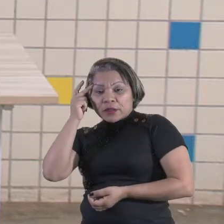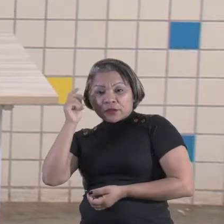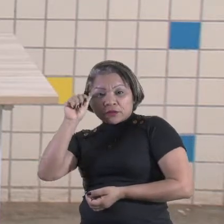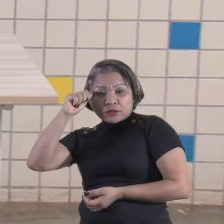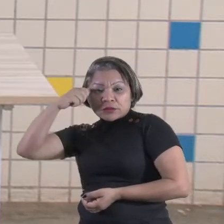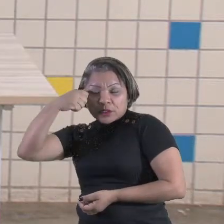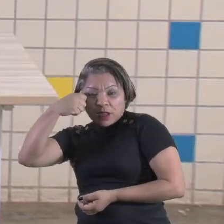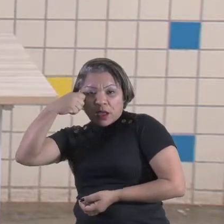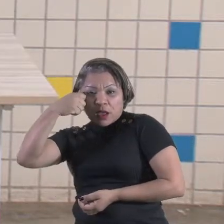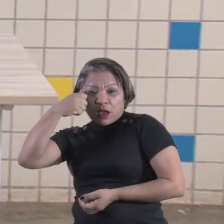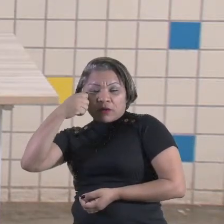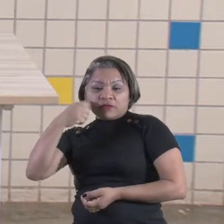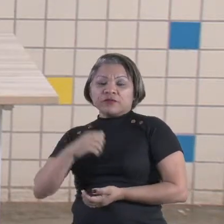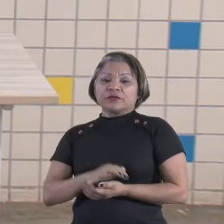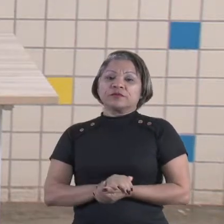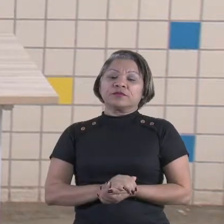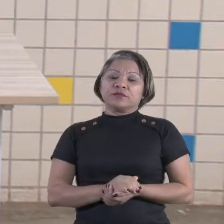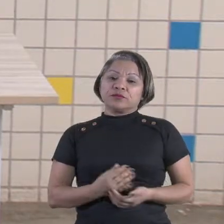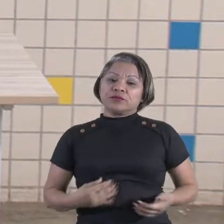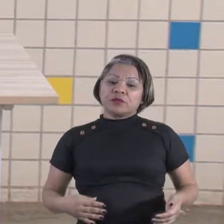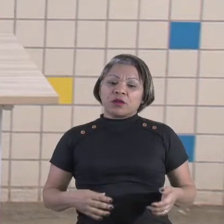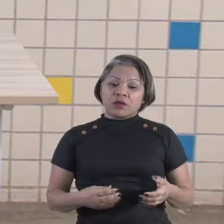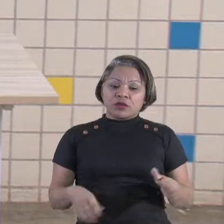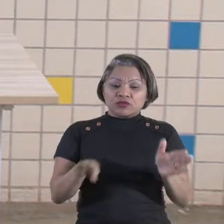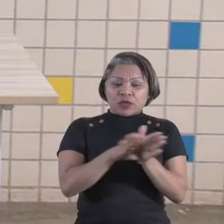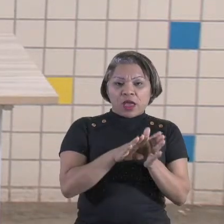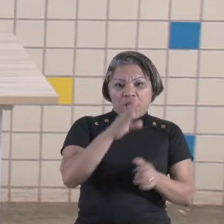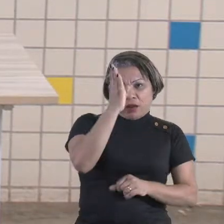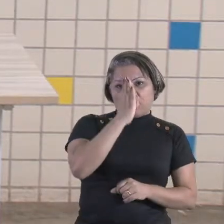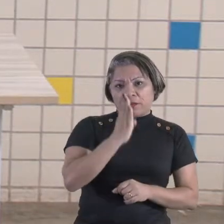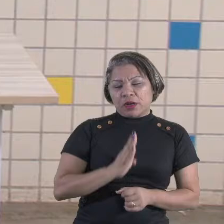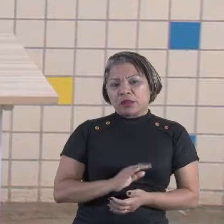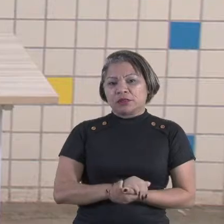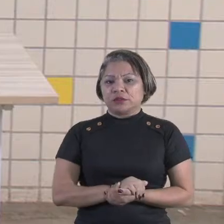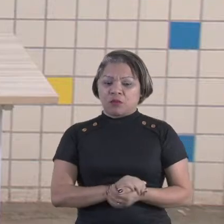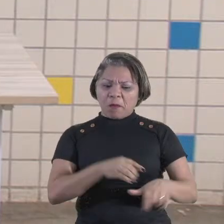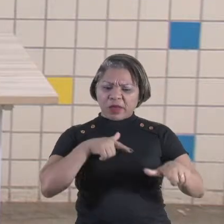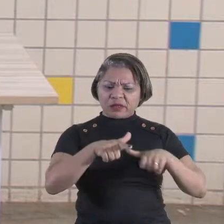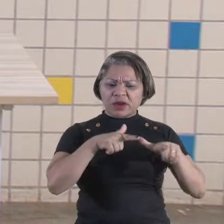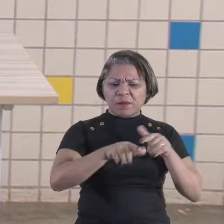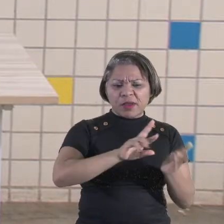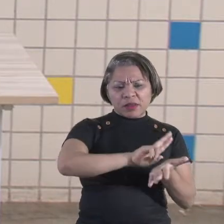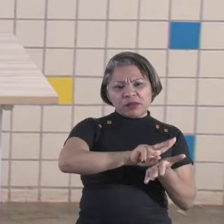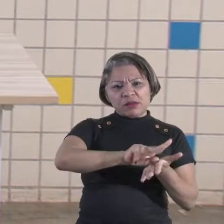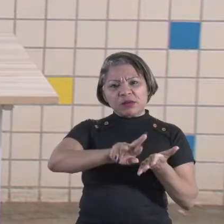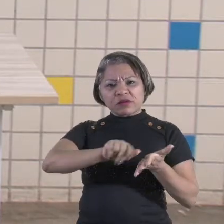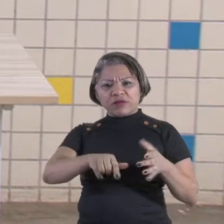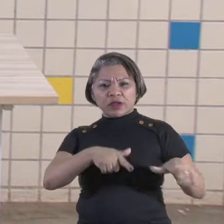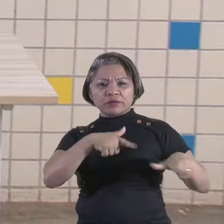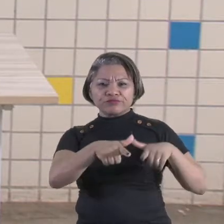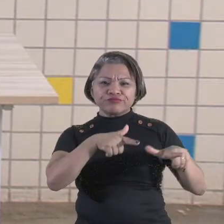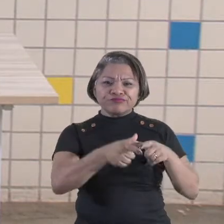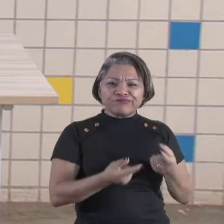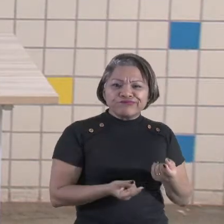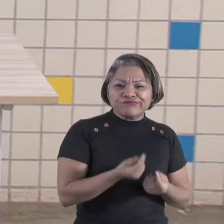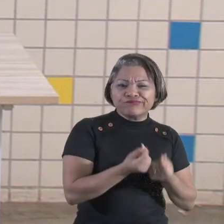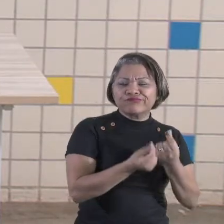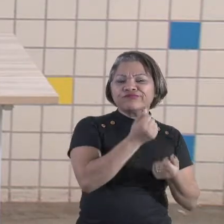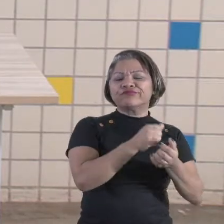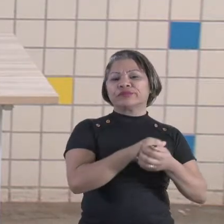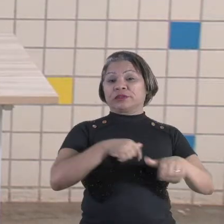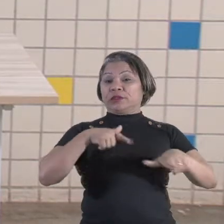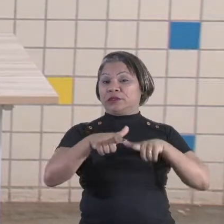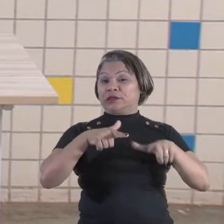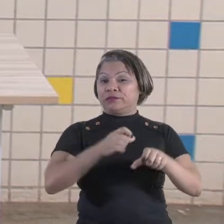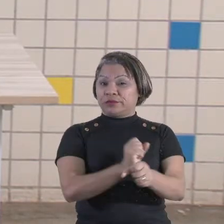brasileiro para trabalhar compulsoriamente nas diversas atividades econômicas e trabalhar como escravos,